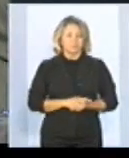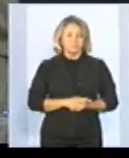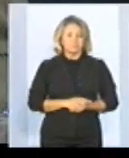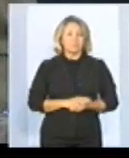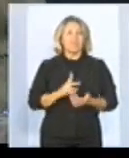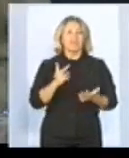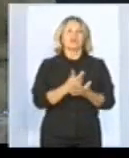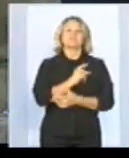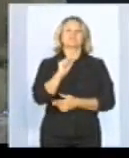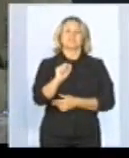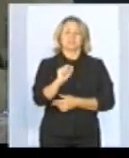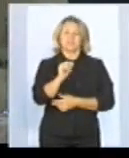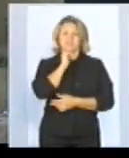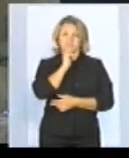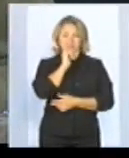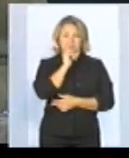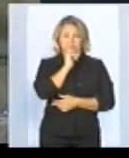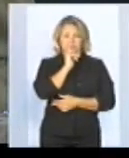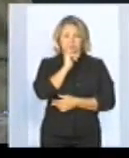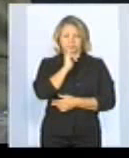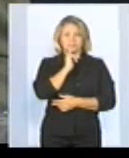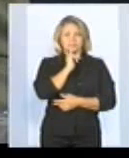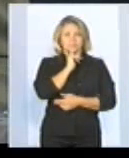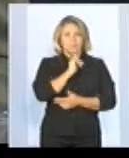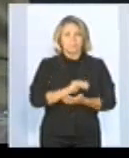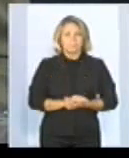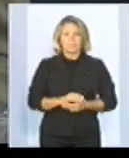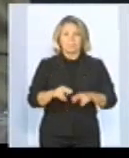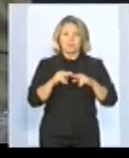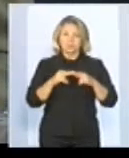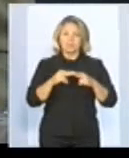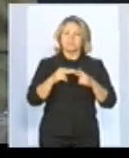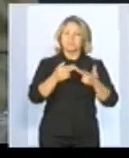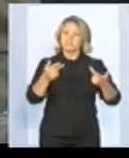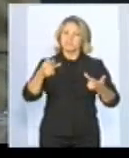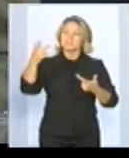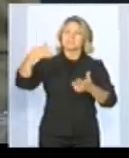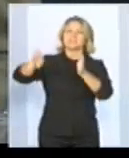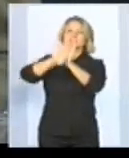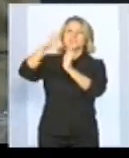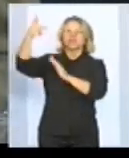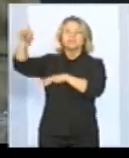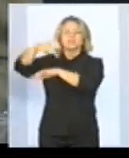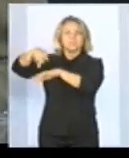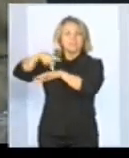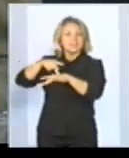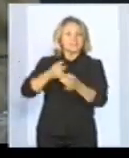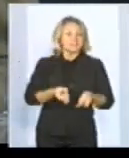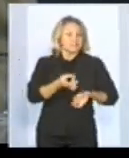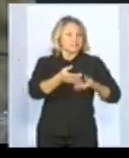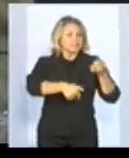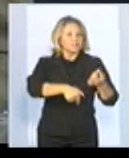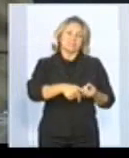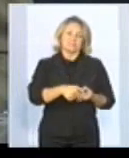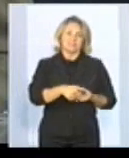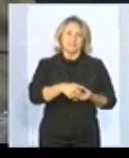O que acontece na prática, então? Por conta dos produtos estrangeiros serem vendidos a preços que previnem a entrada